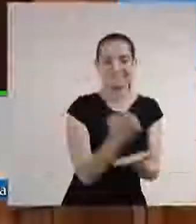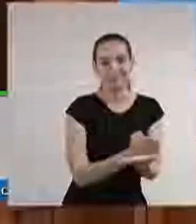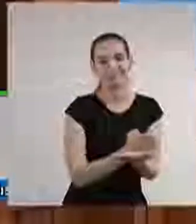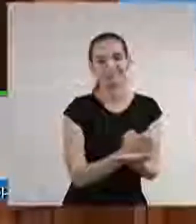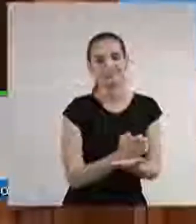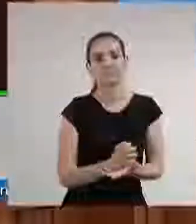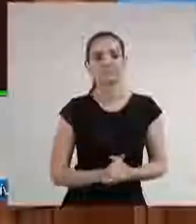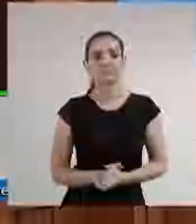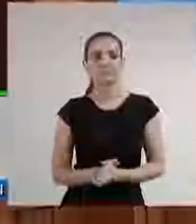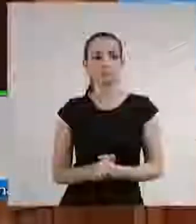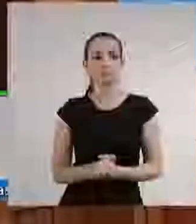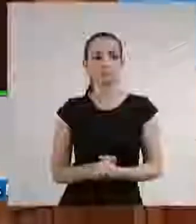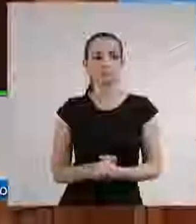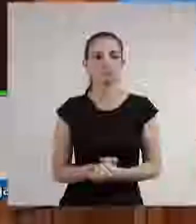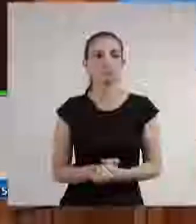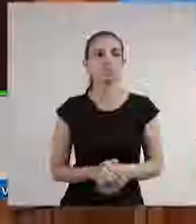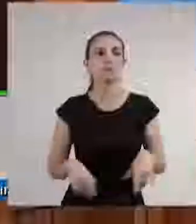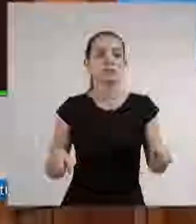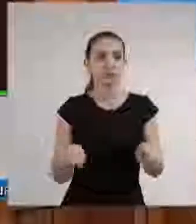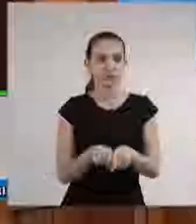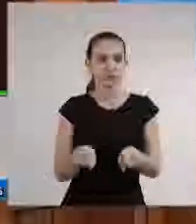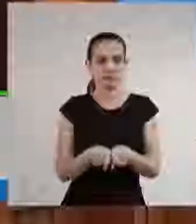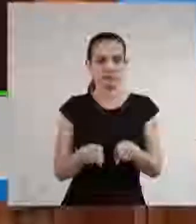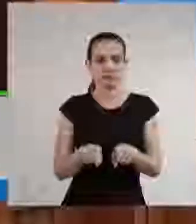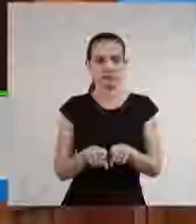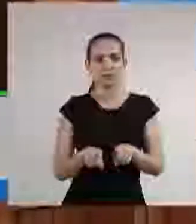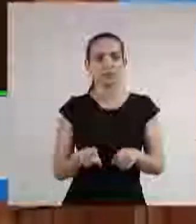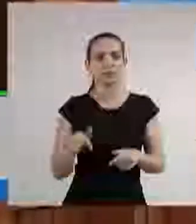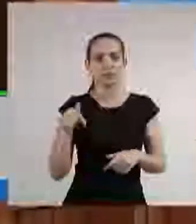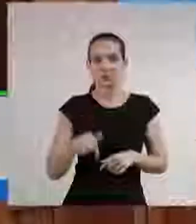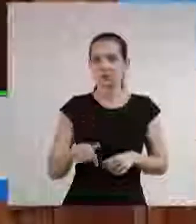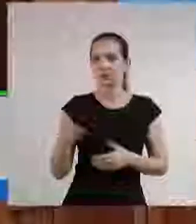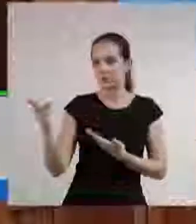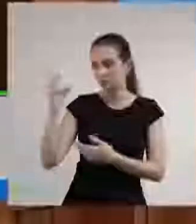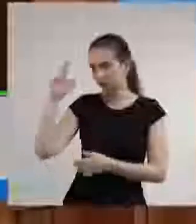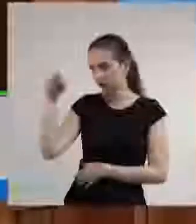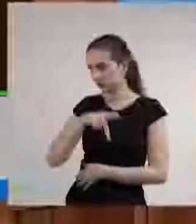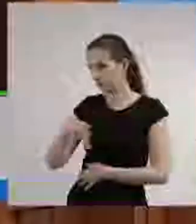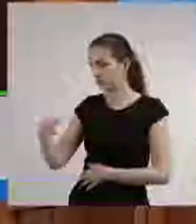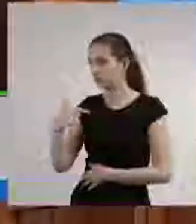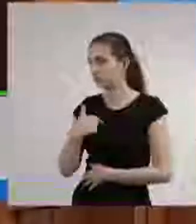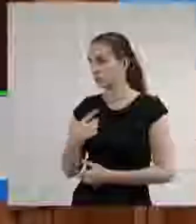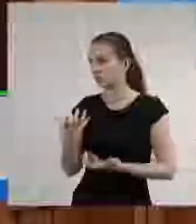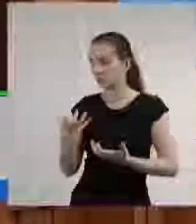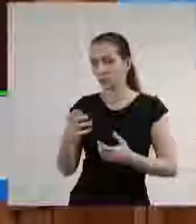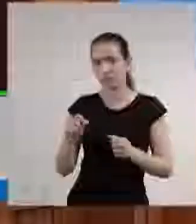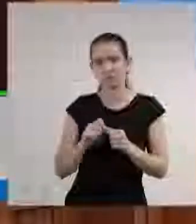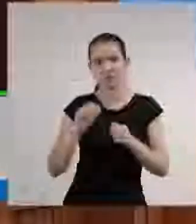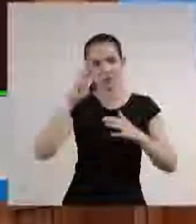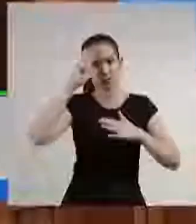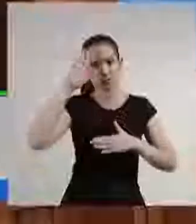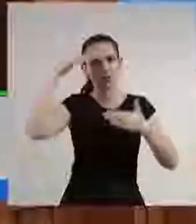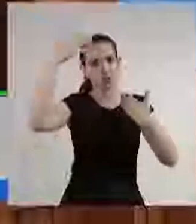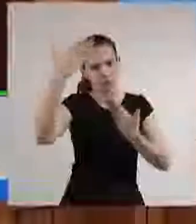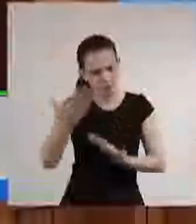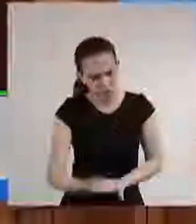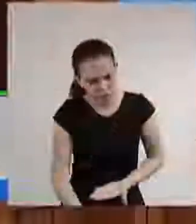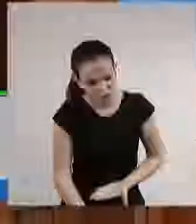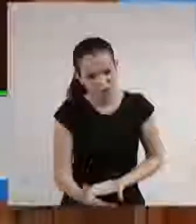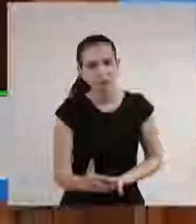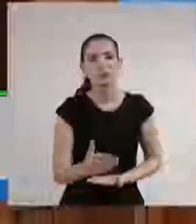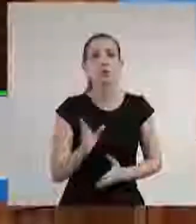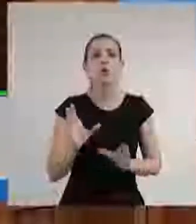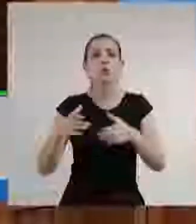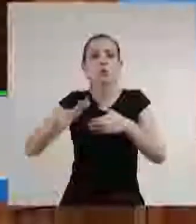vida. E, ao mesmo tempo, aqui, senhor presidente, fazer aqui um elogio à polícia do